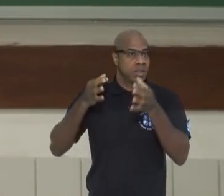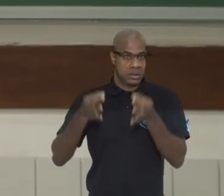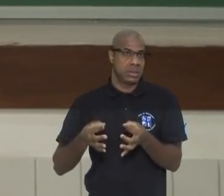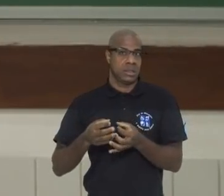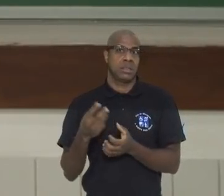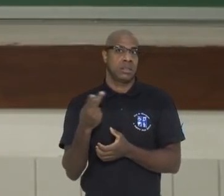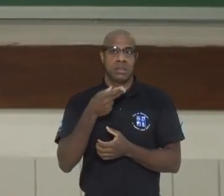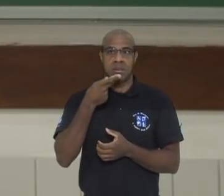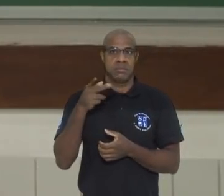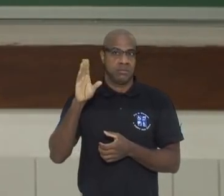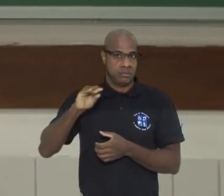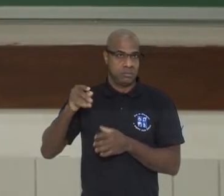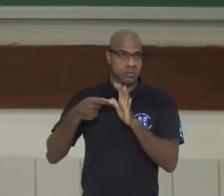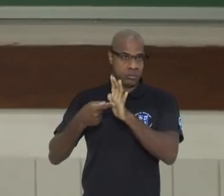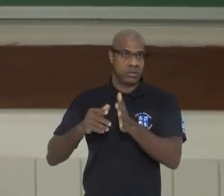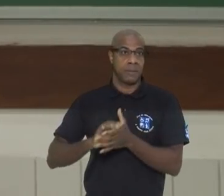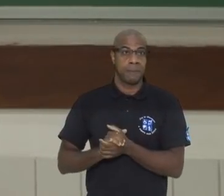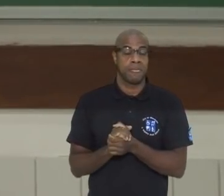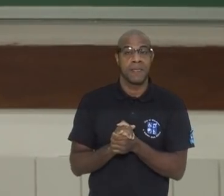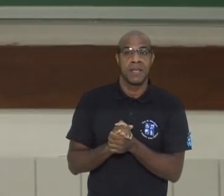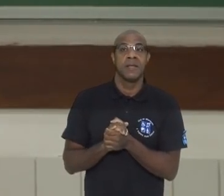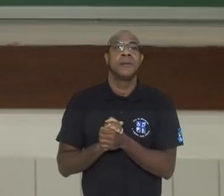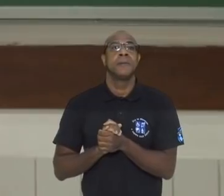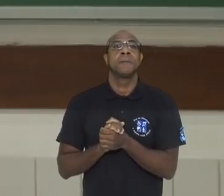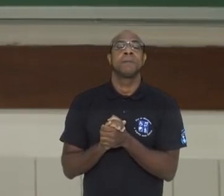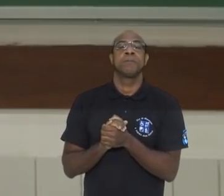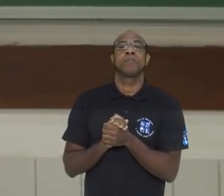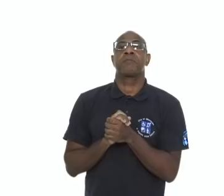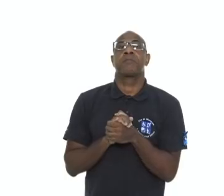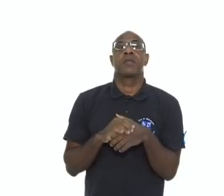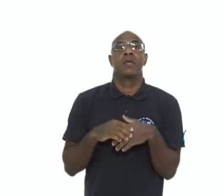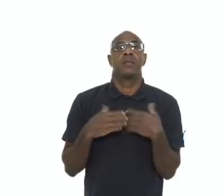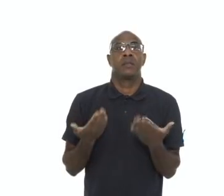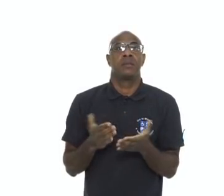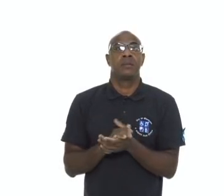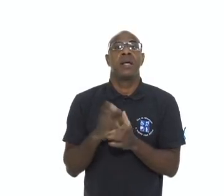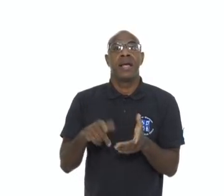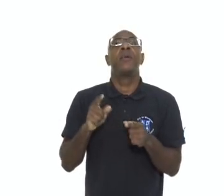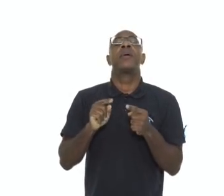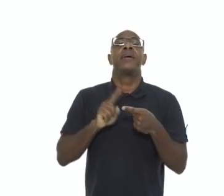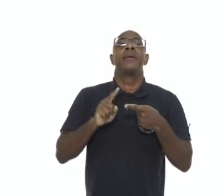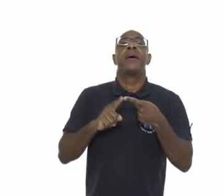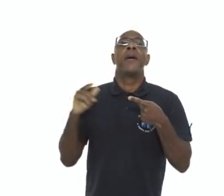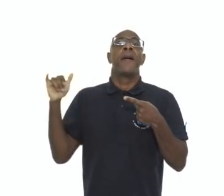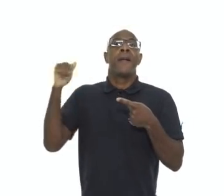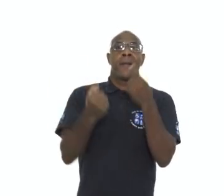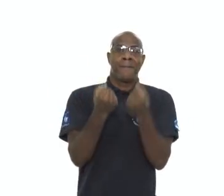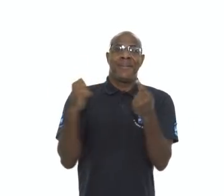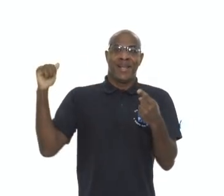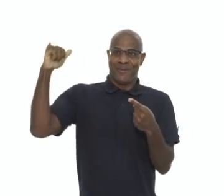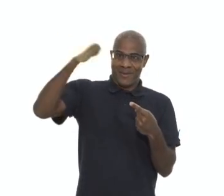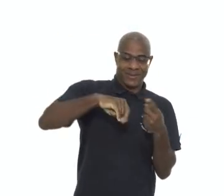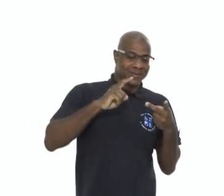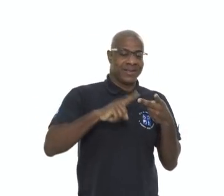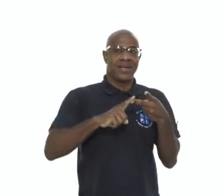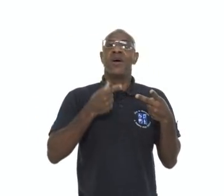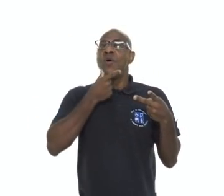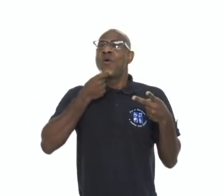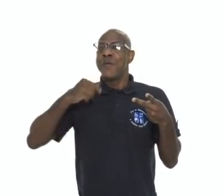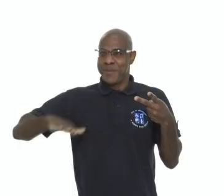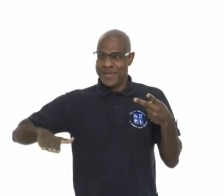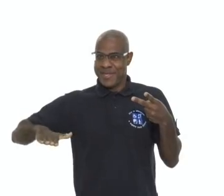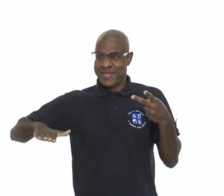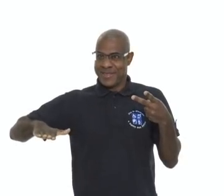se falar. Então, e quem são os personagens ou as personagens? São o piloto, o pequeno príncipe e